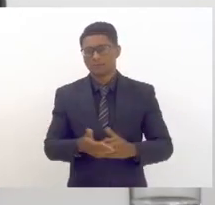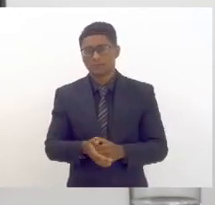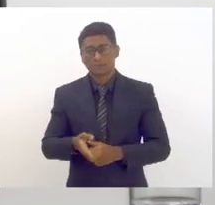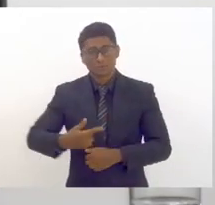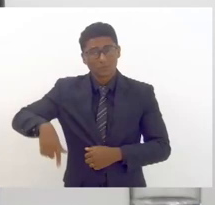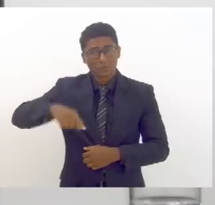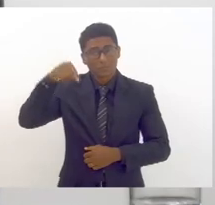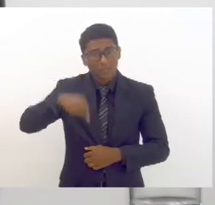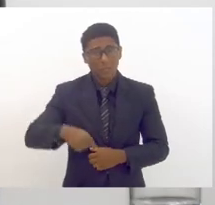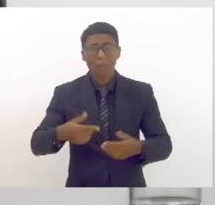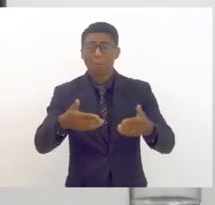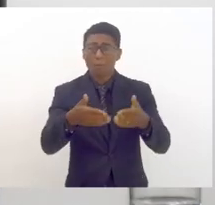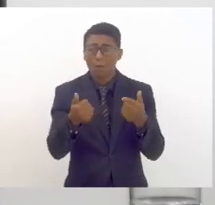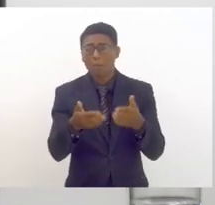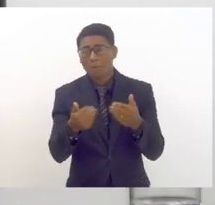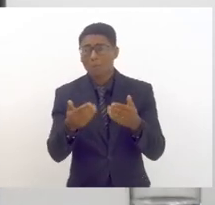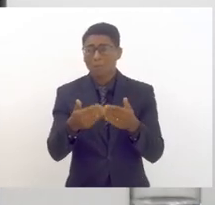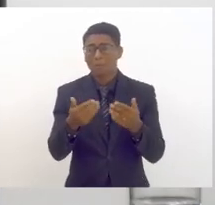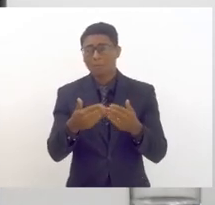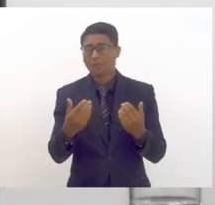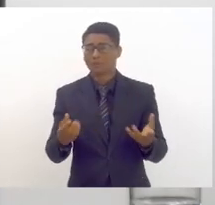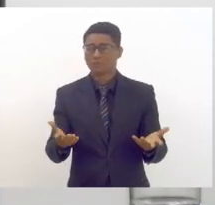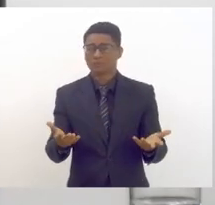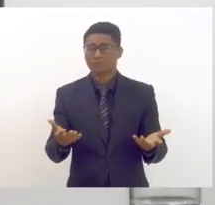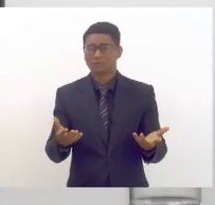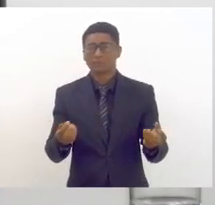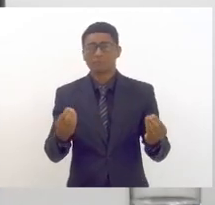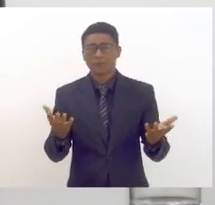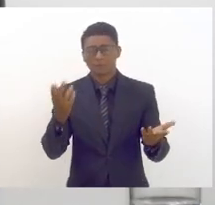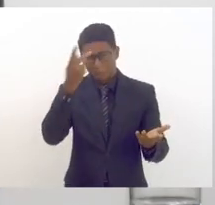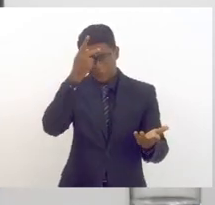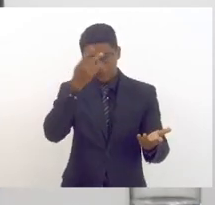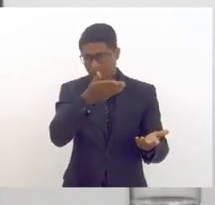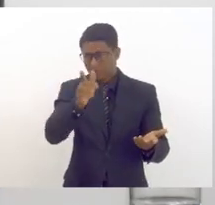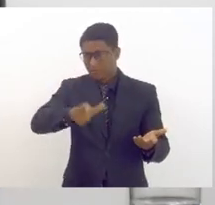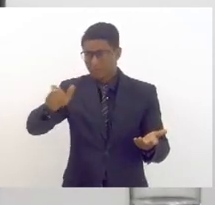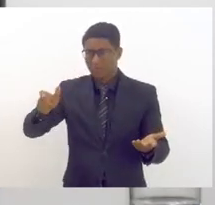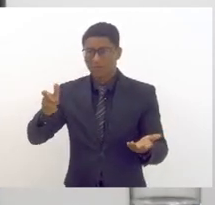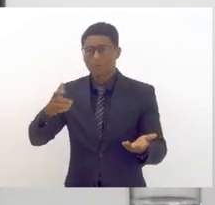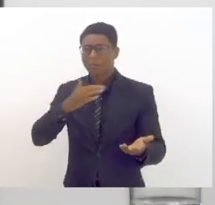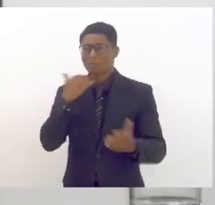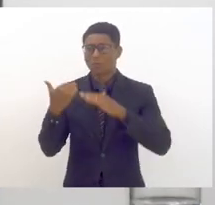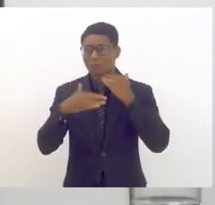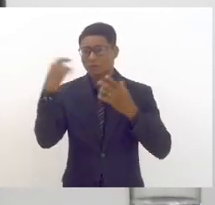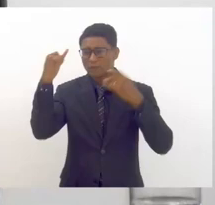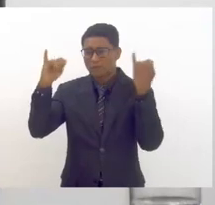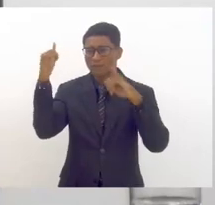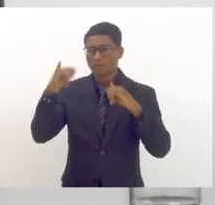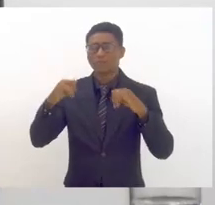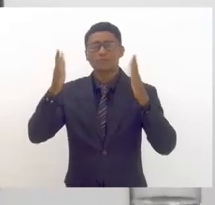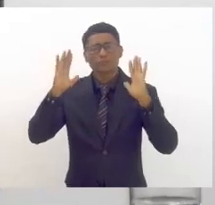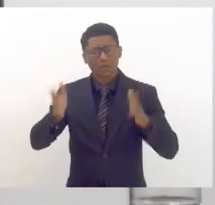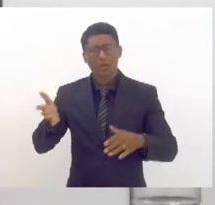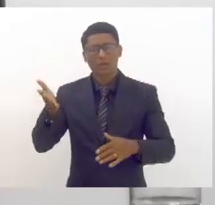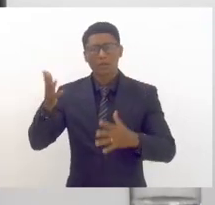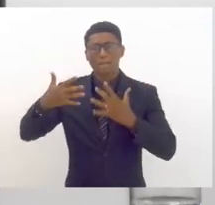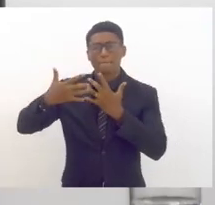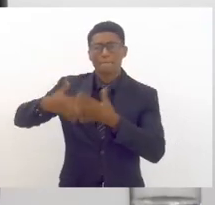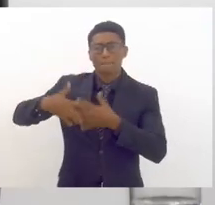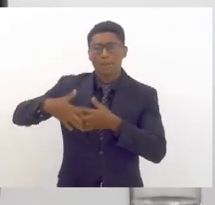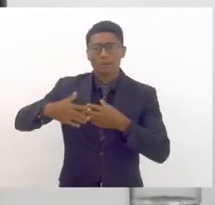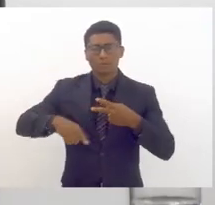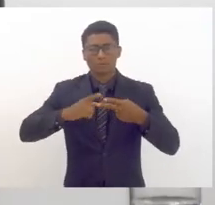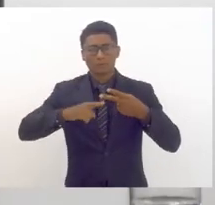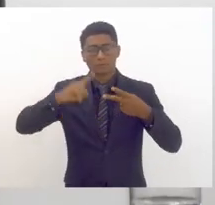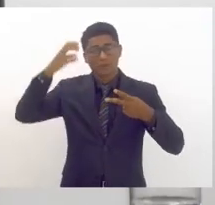aqui implorando para anunciar, para não morrer mais gente, como houve em Petrópolis, já houve em Angra, na Baixada, e